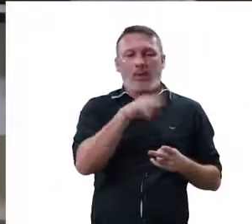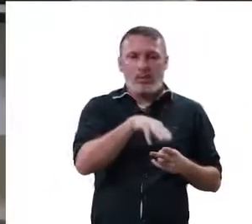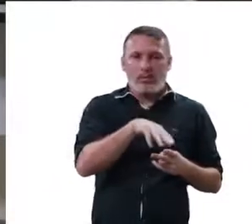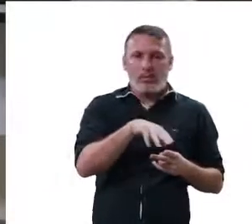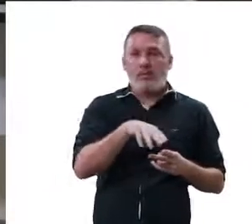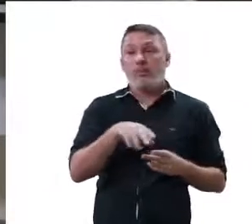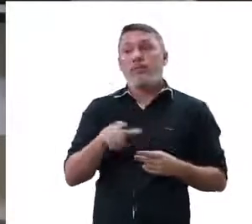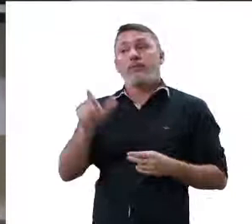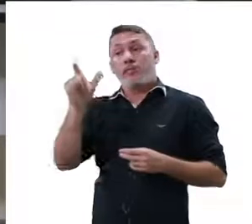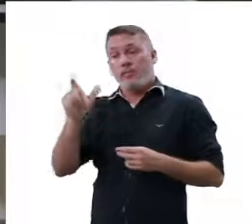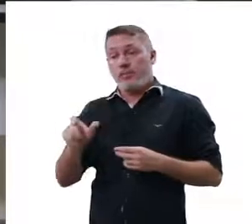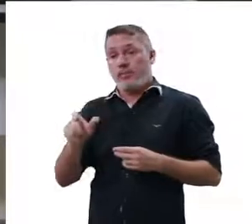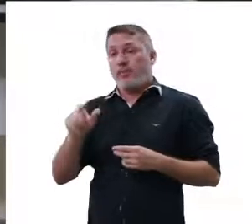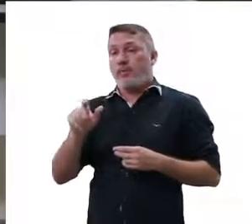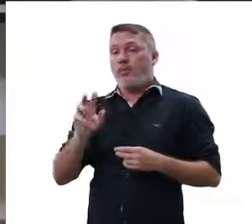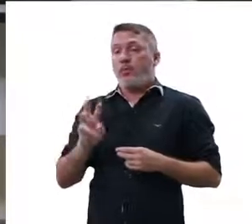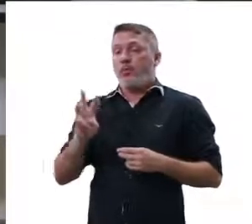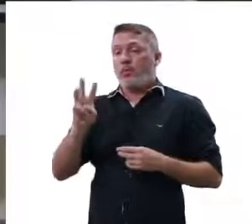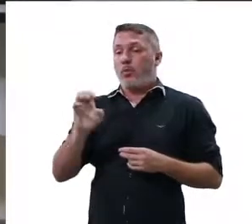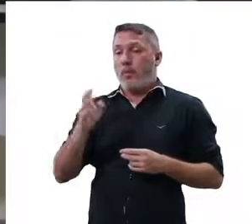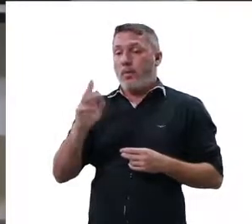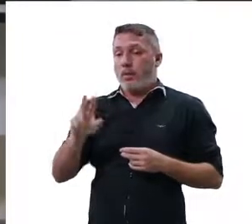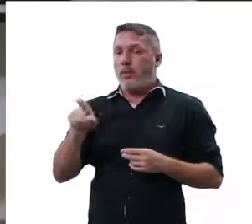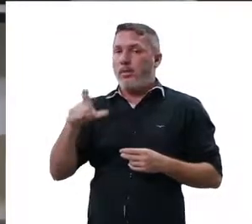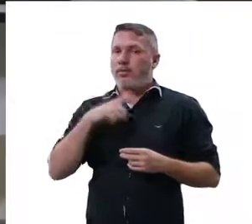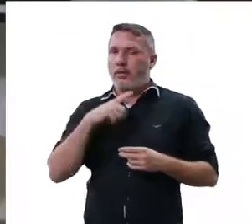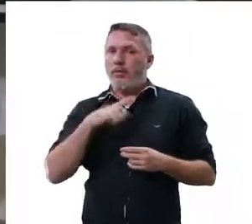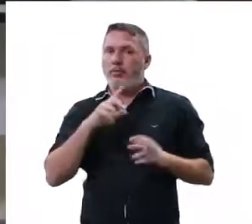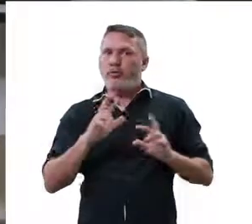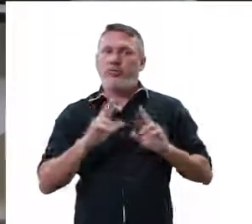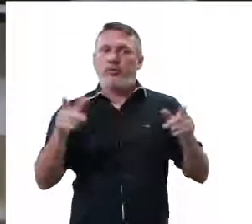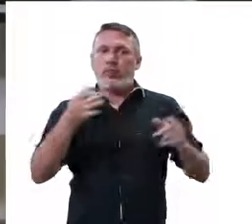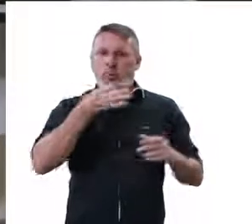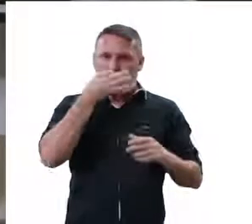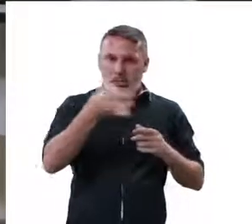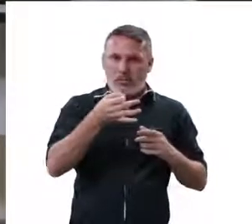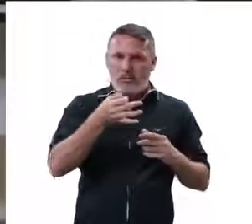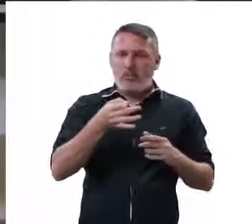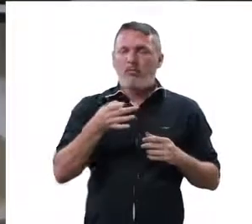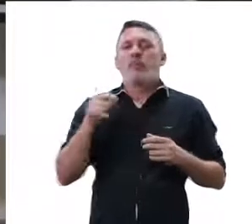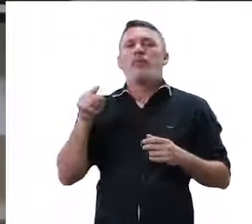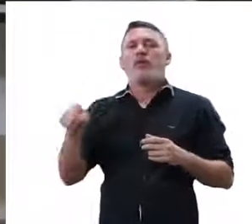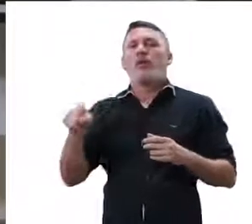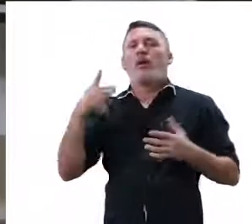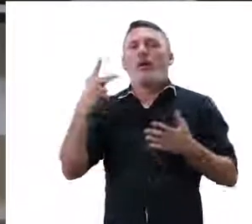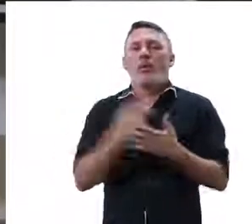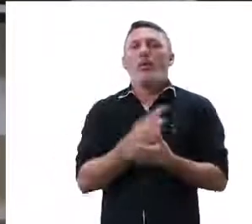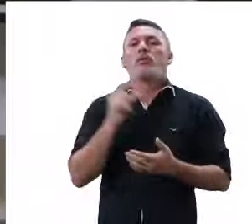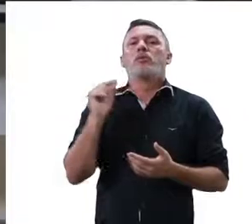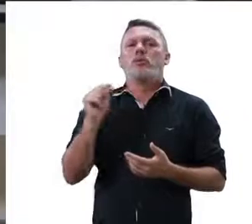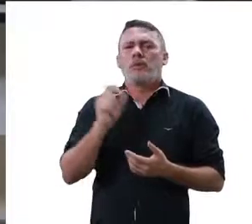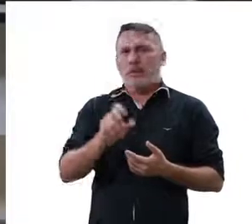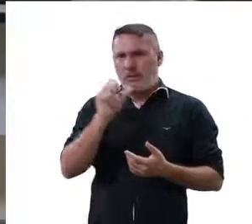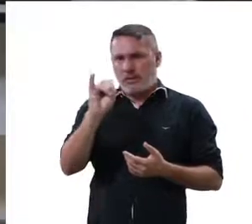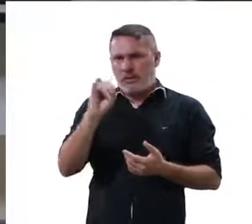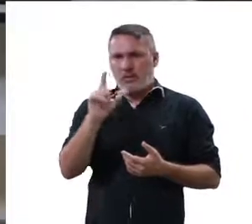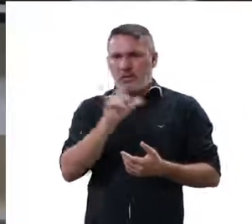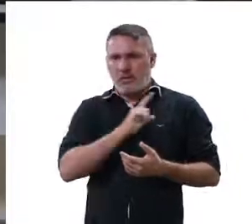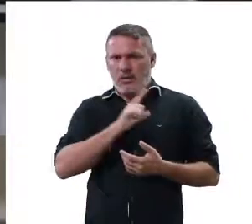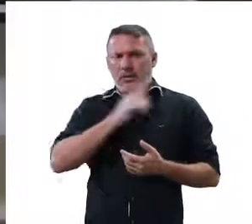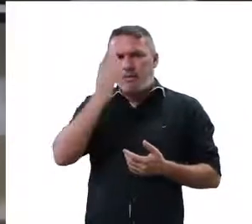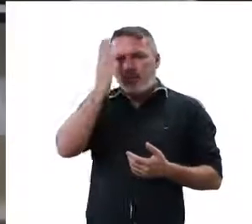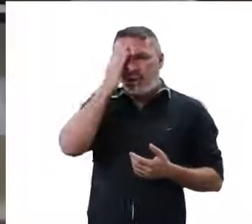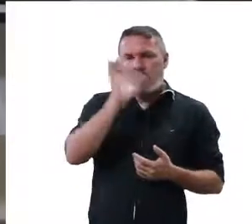né? Ou seja, a regra ela vem, pum, engole o sujeito, no caso do Weber, não. Se